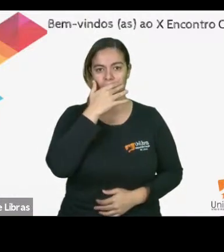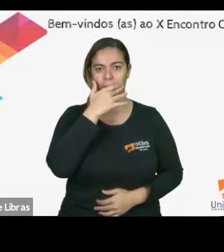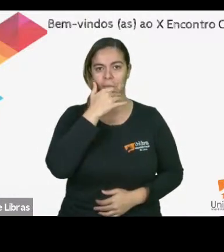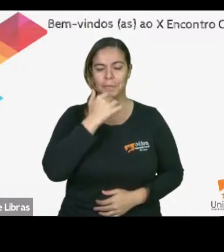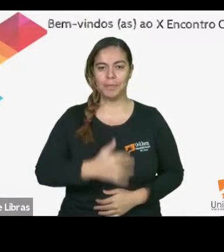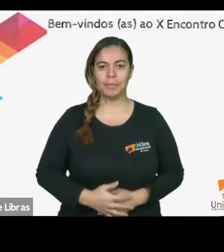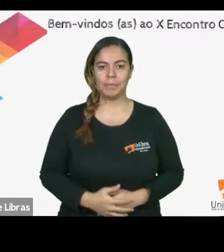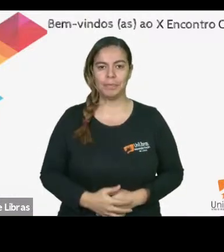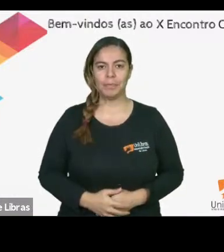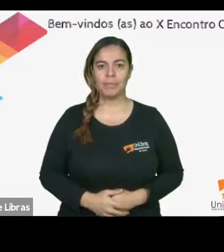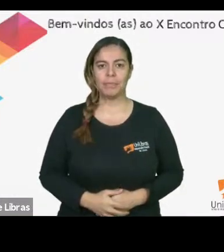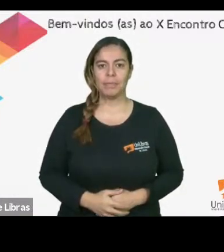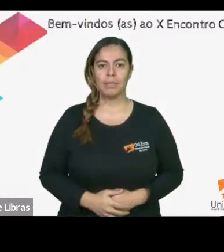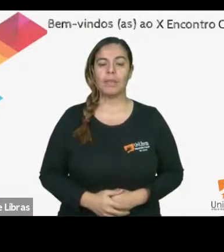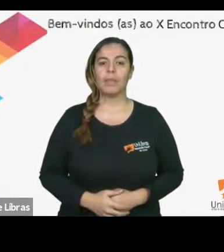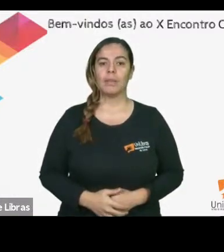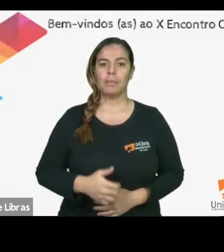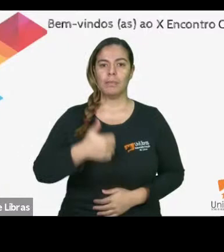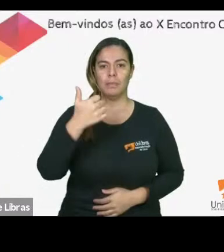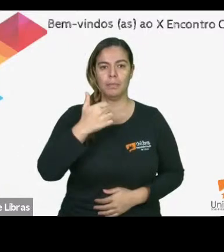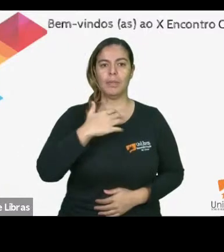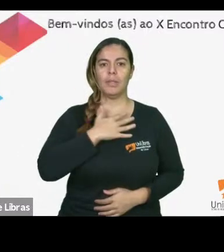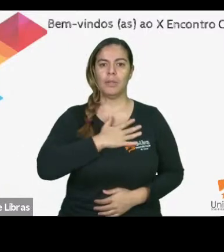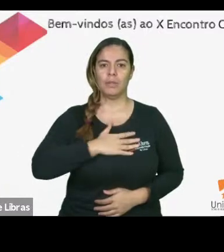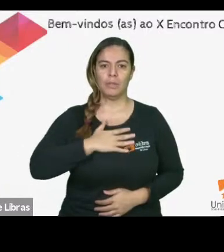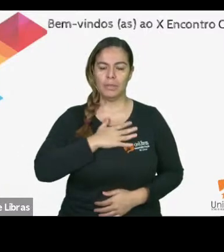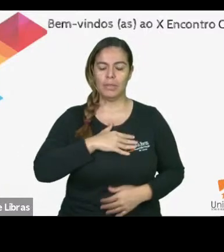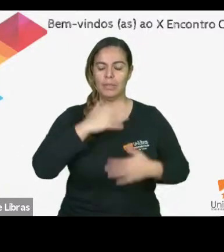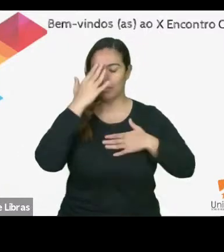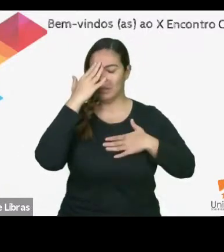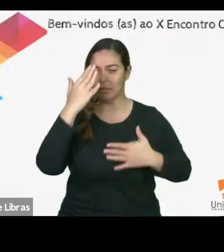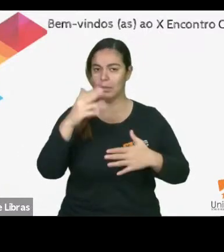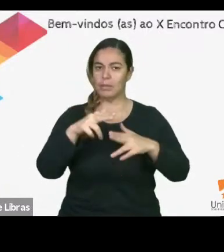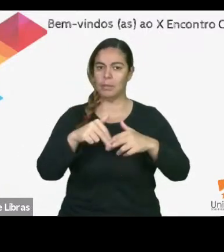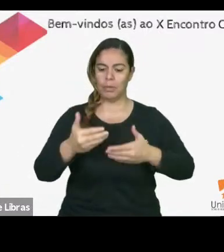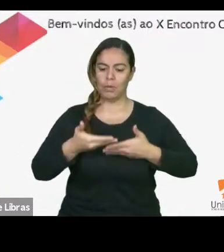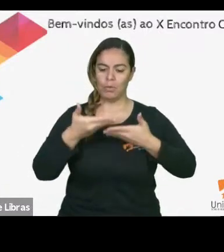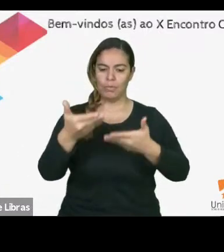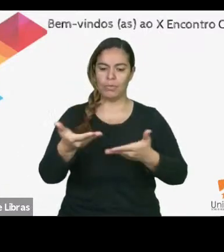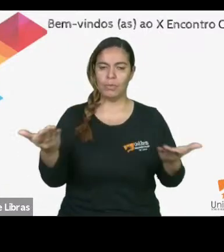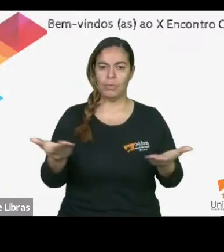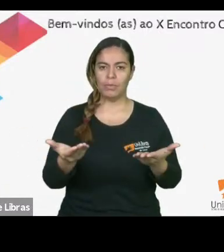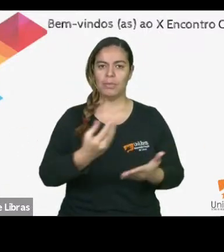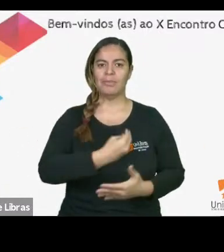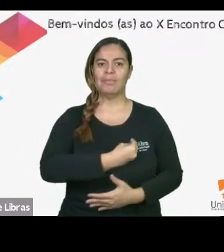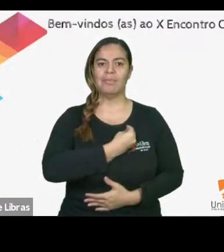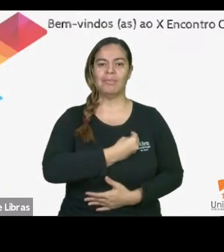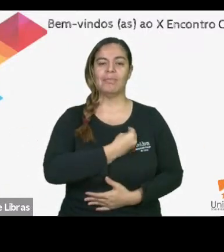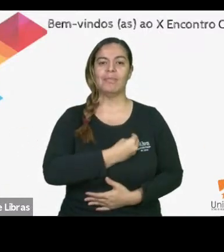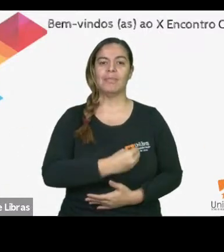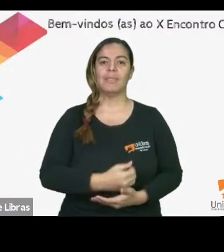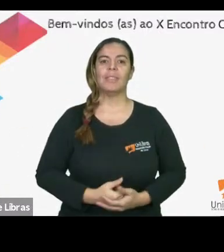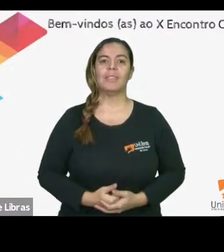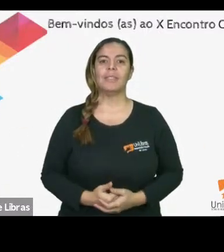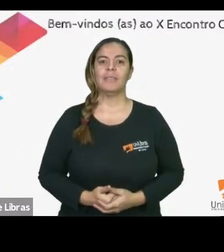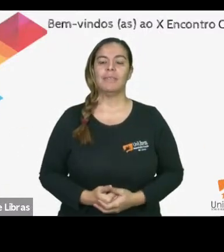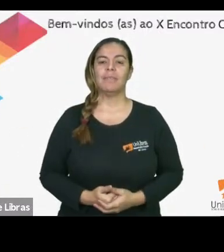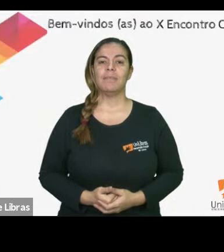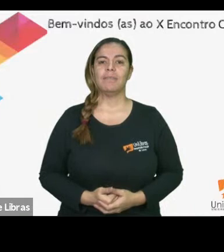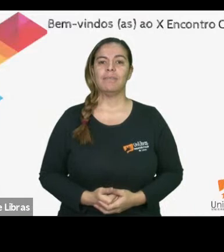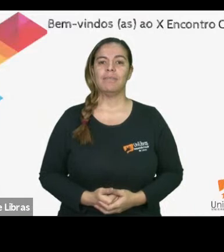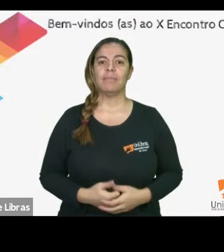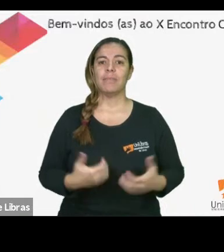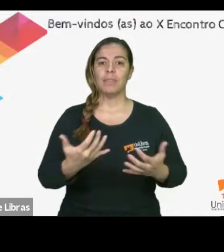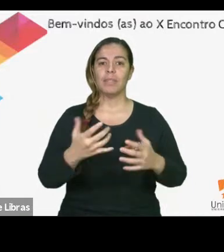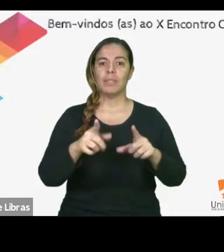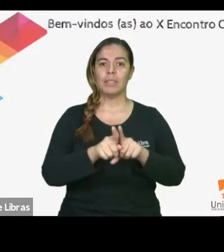Primeiramente, eu gostaria de agradecer ao convite por estar participando aí do 10º encontro do OIIP. Queria